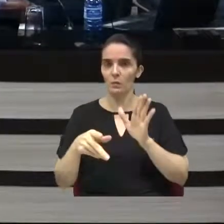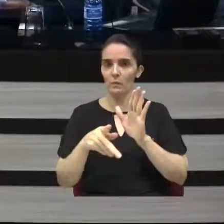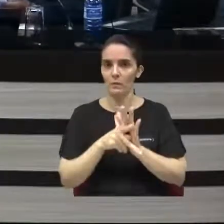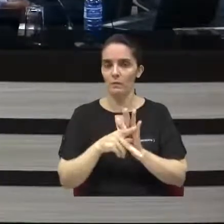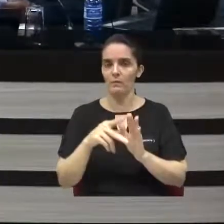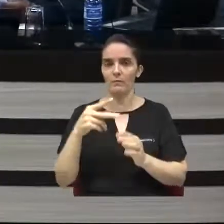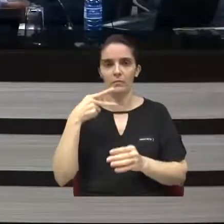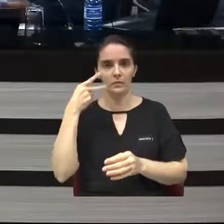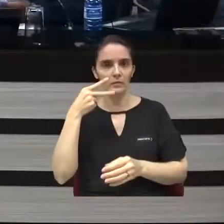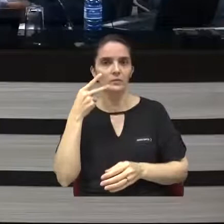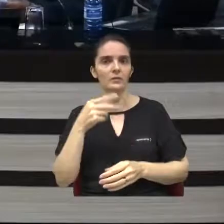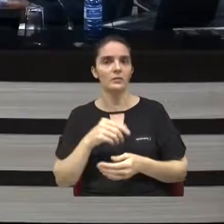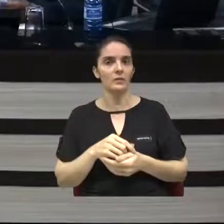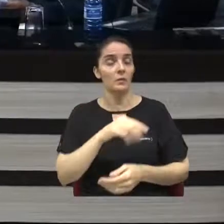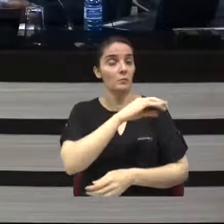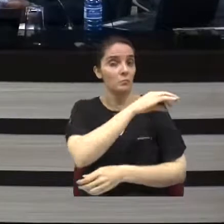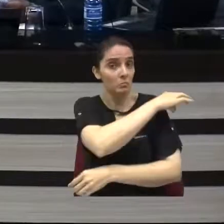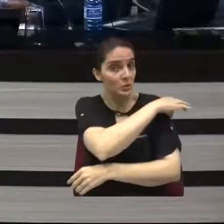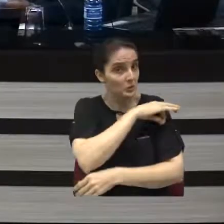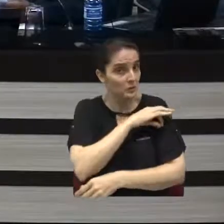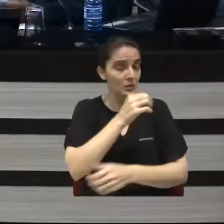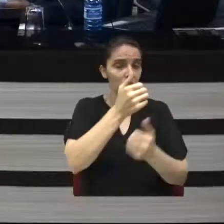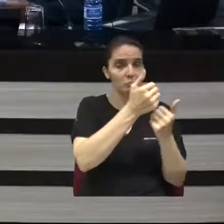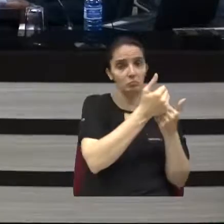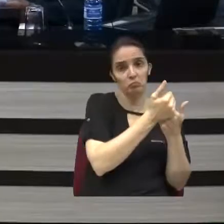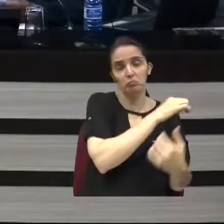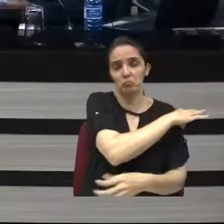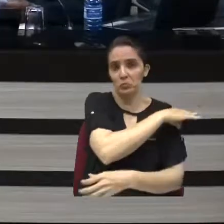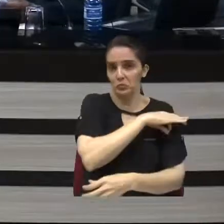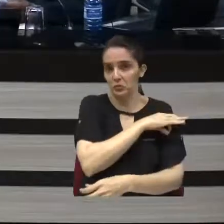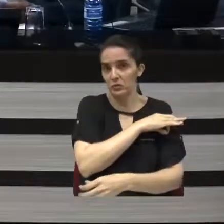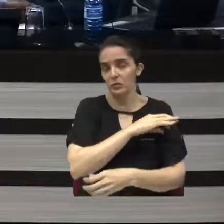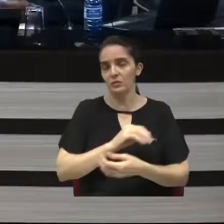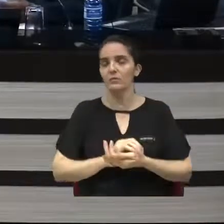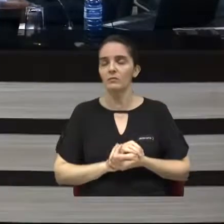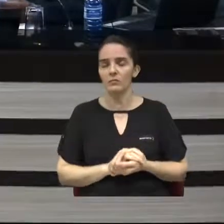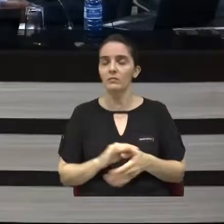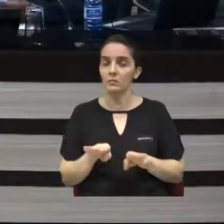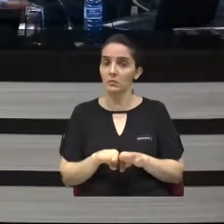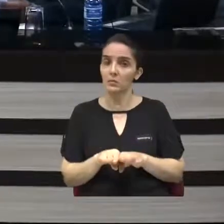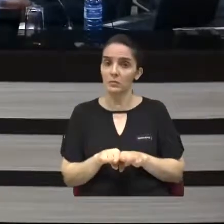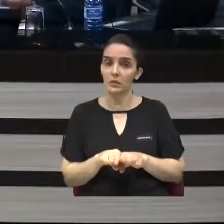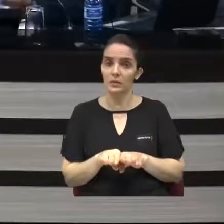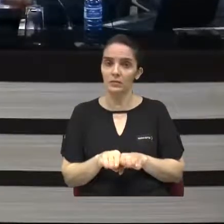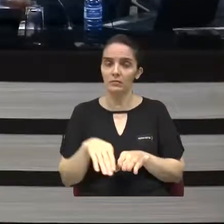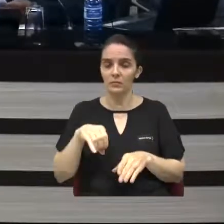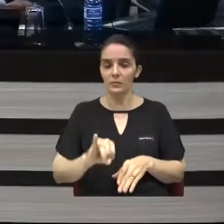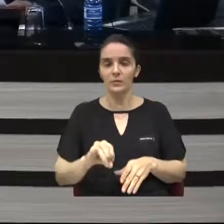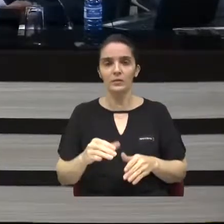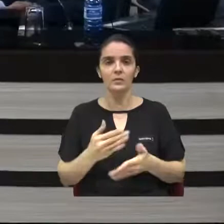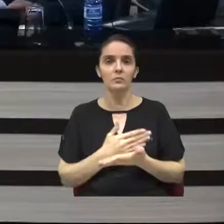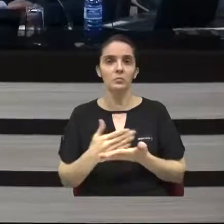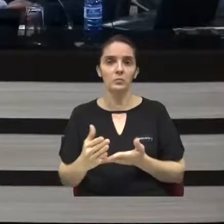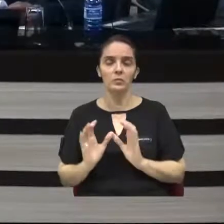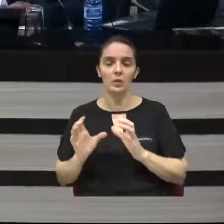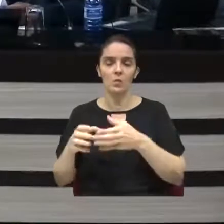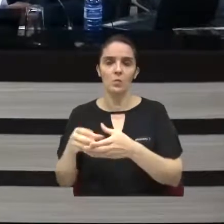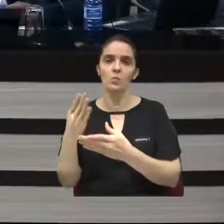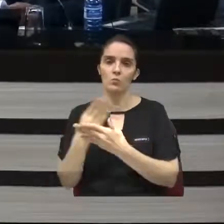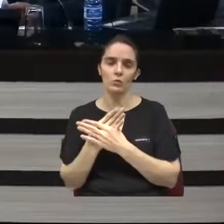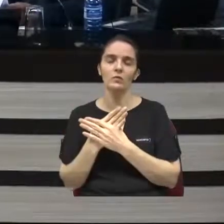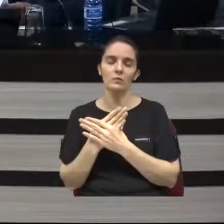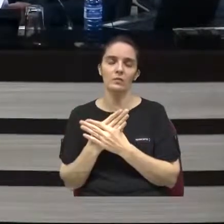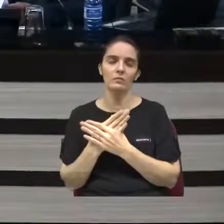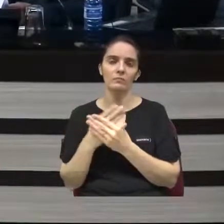Legislativo, além de prefeito, vice-prefeito, em sede de instauração de comissão processante junto à Câmara